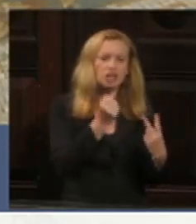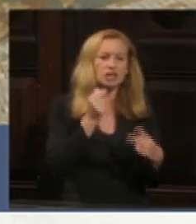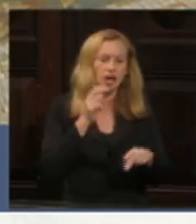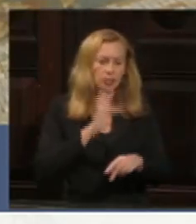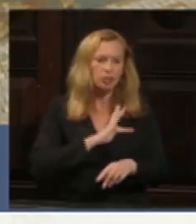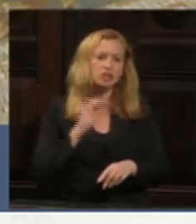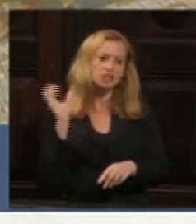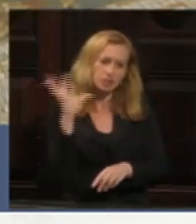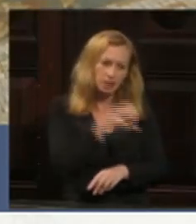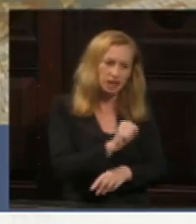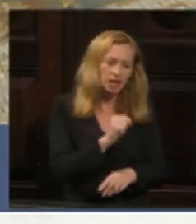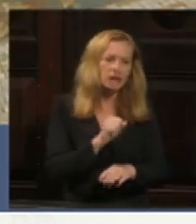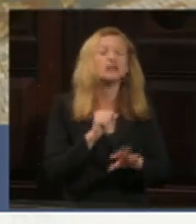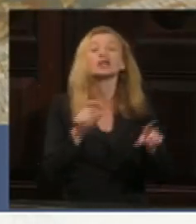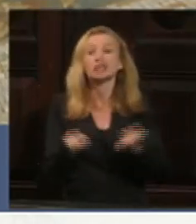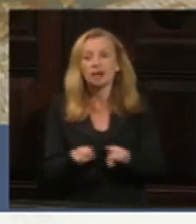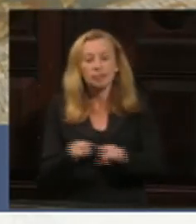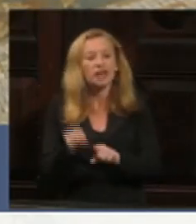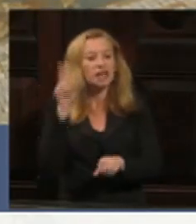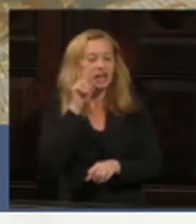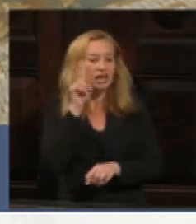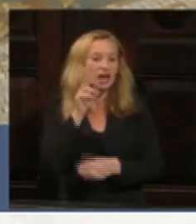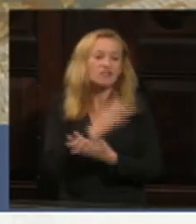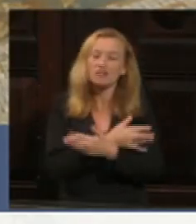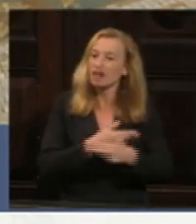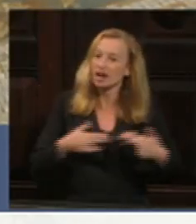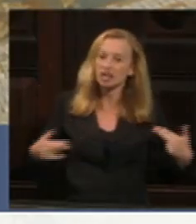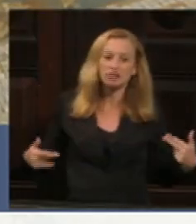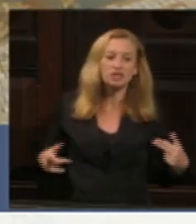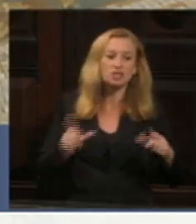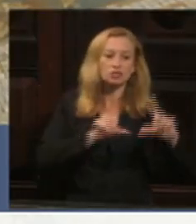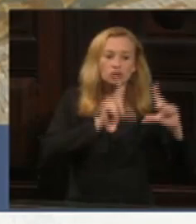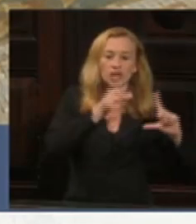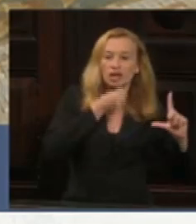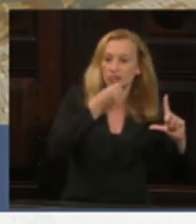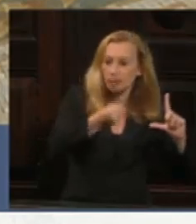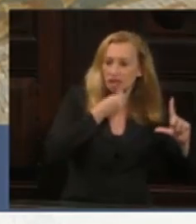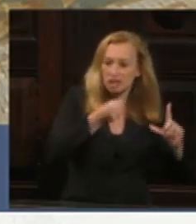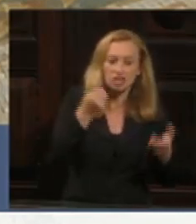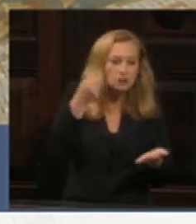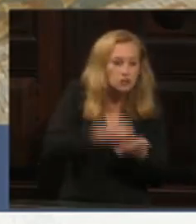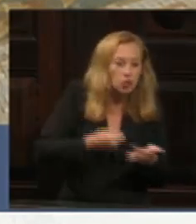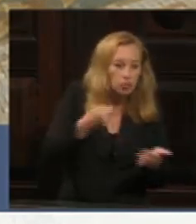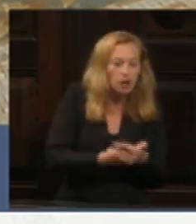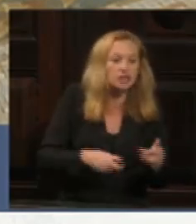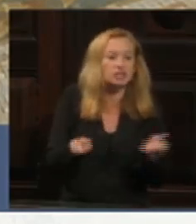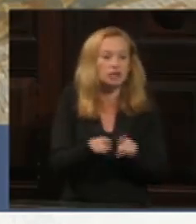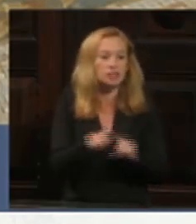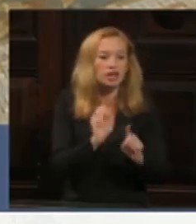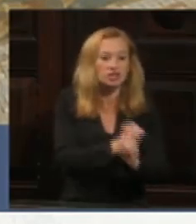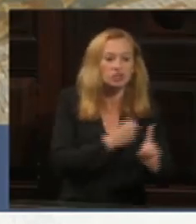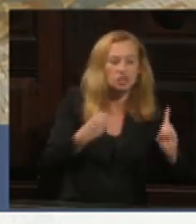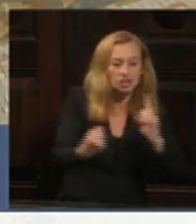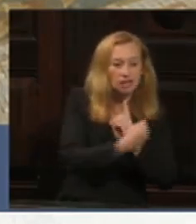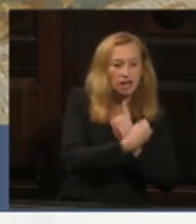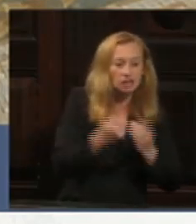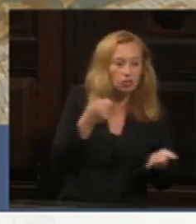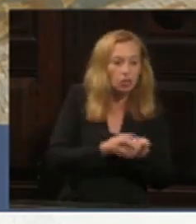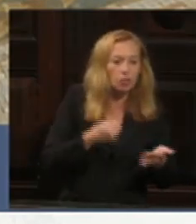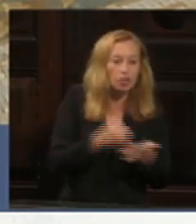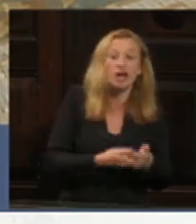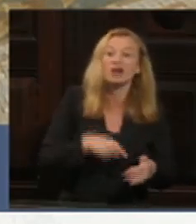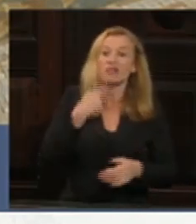também lembrar que por muitas vezes, quando a imprensa cobrava e a sociedade cobrava como é que está o andamento do caso, está